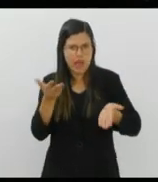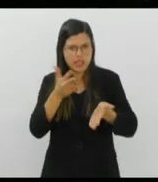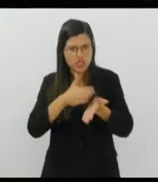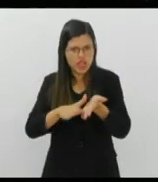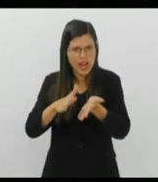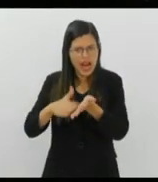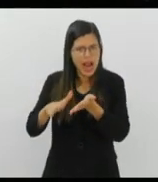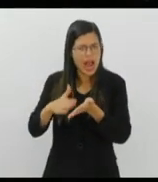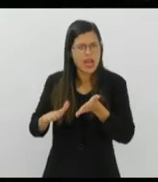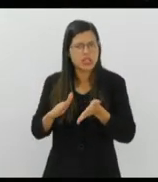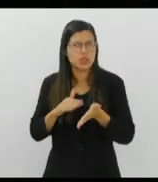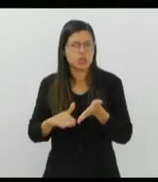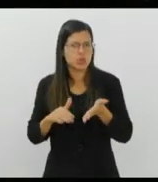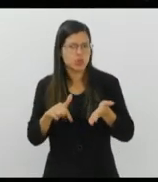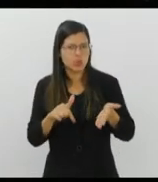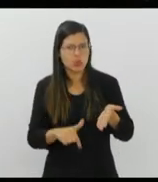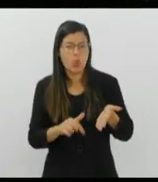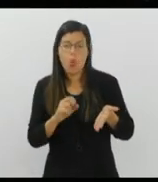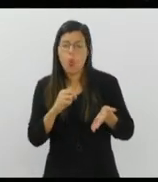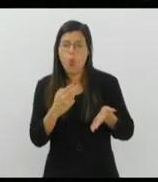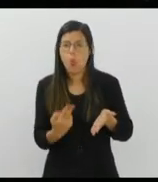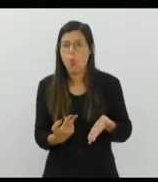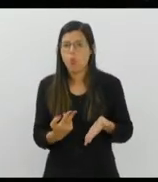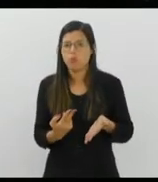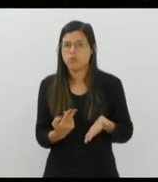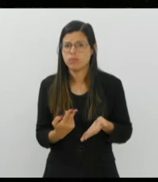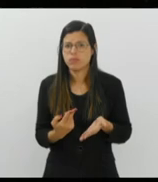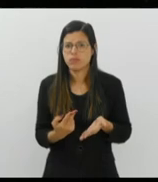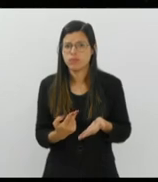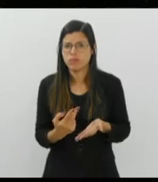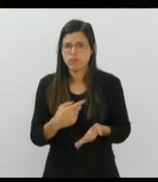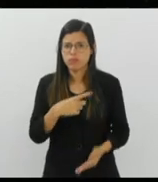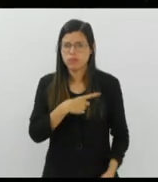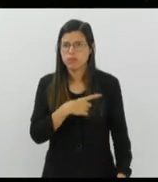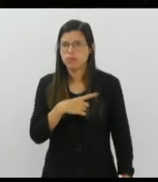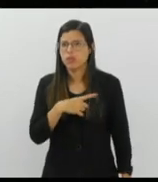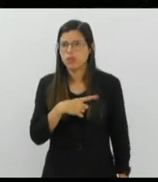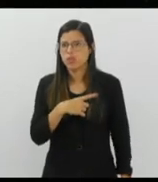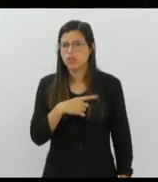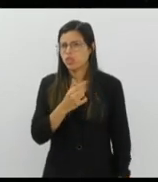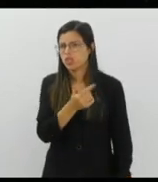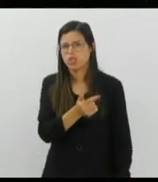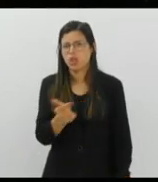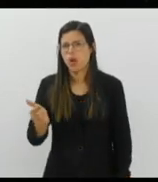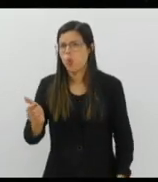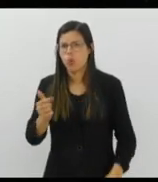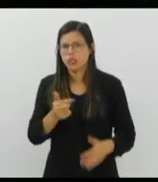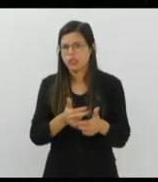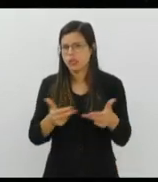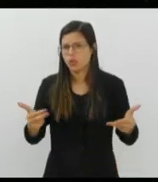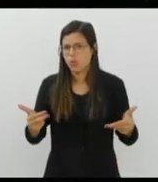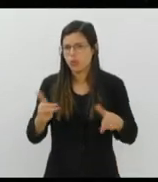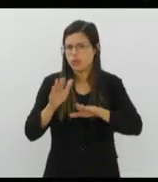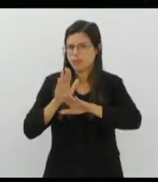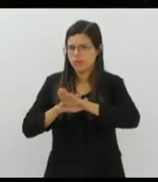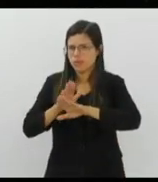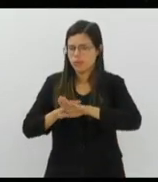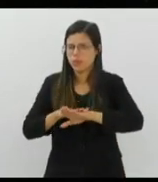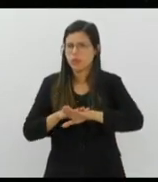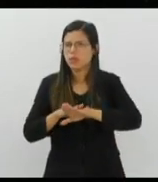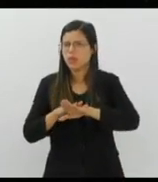e receita ou tinha alguma questão articulada atrás disso? E lá